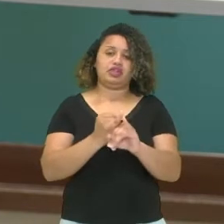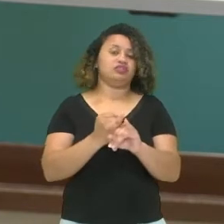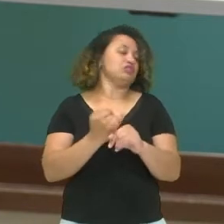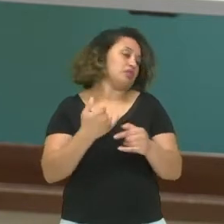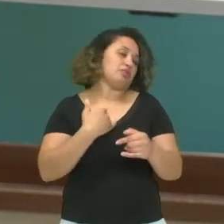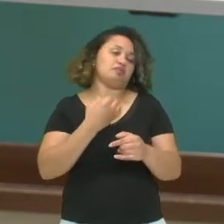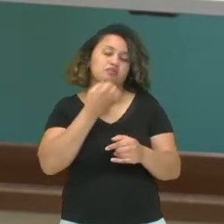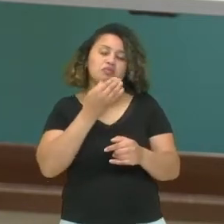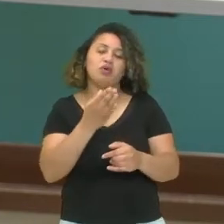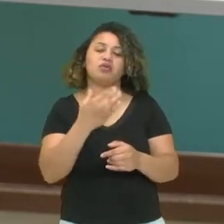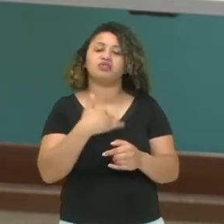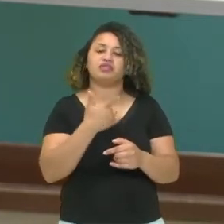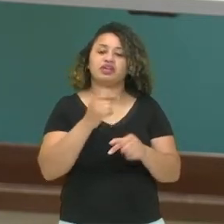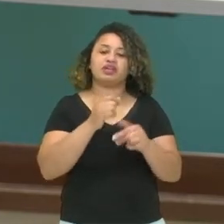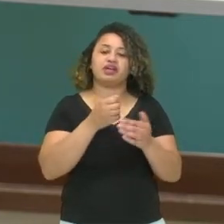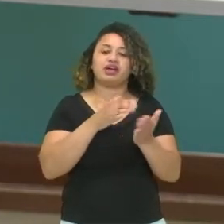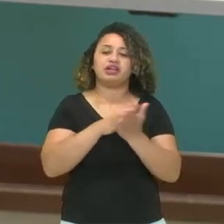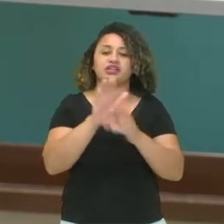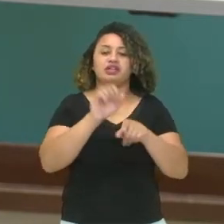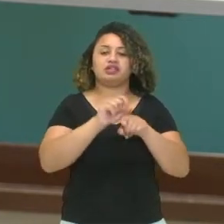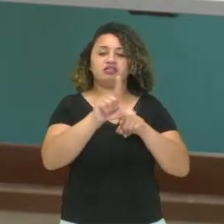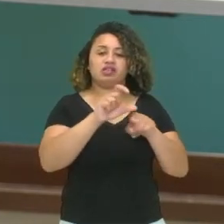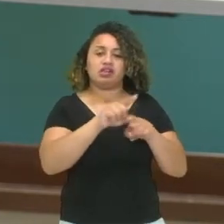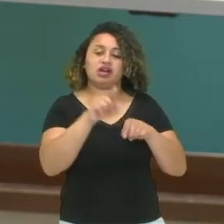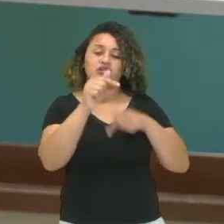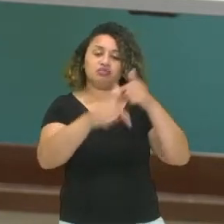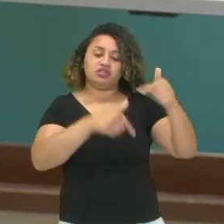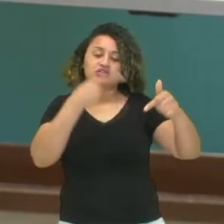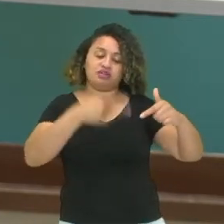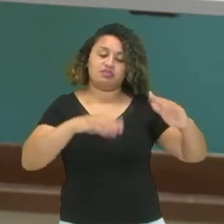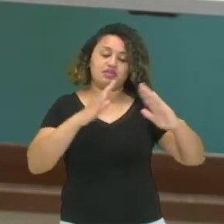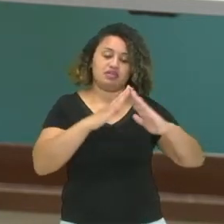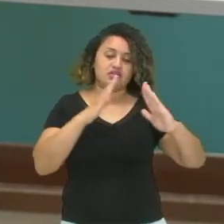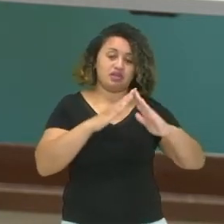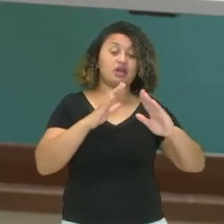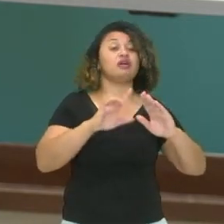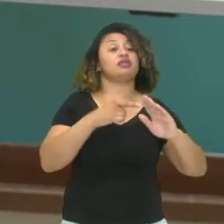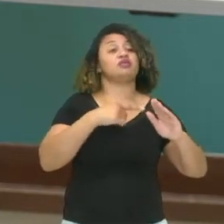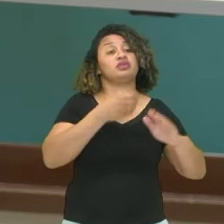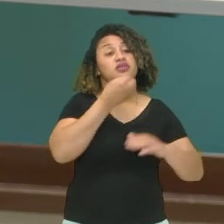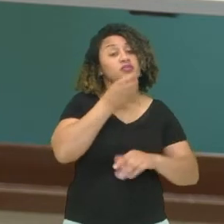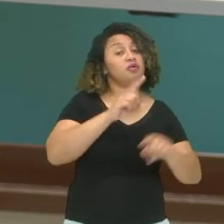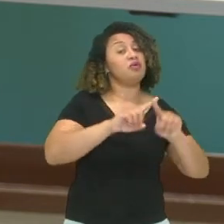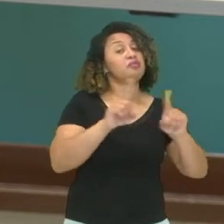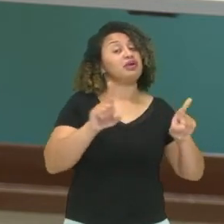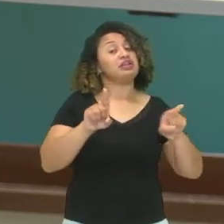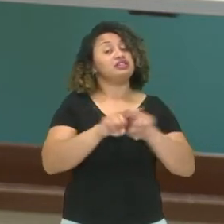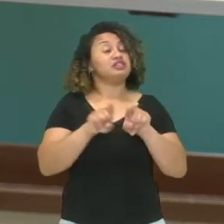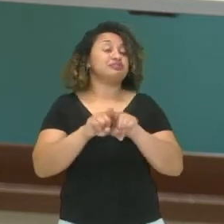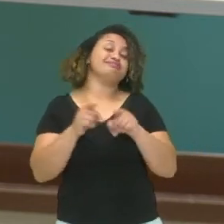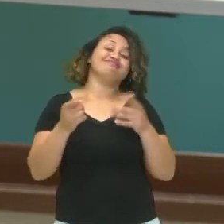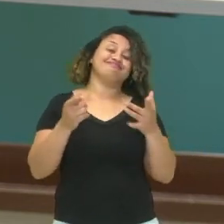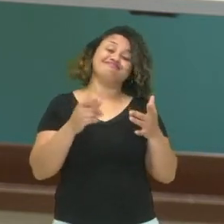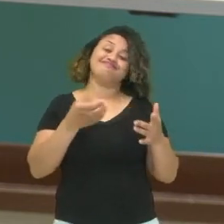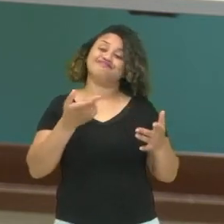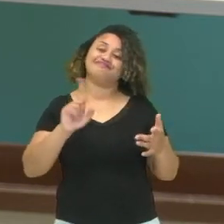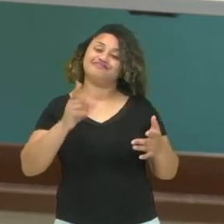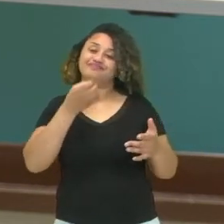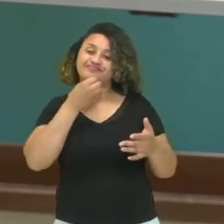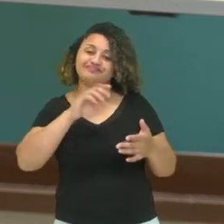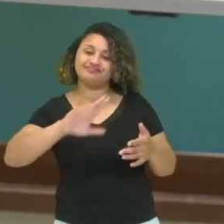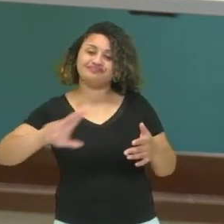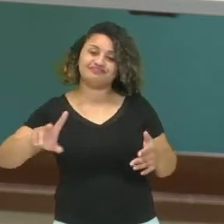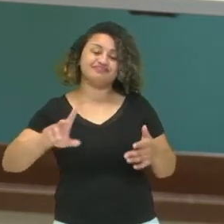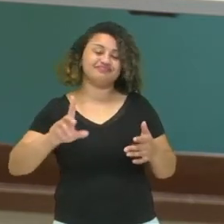despesa com aluguel, pode trabalhar dentro de sua própria casa, tem as vantagens, mas também tem as desvantagens. Como que ela fez isso? Ela